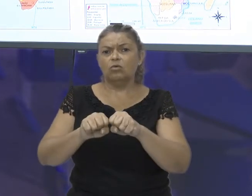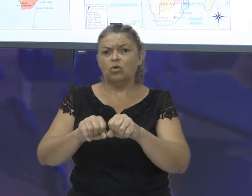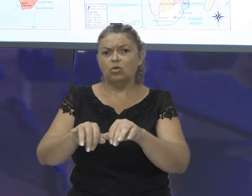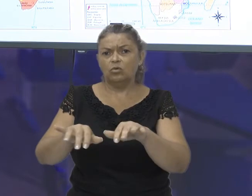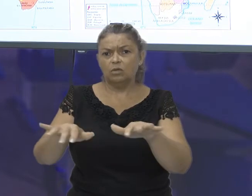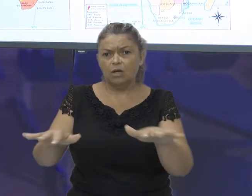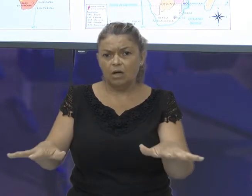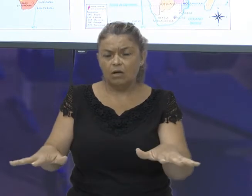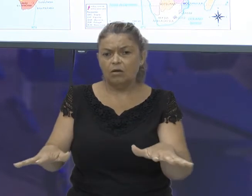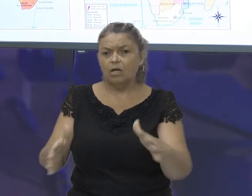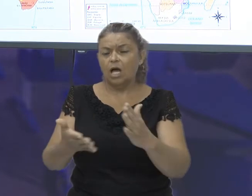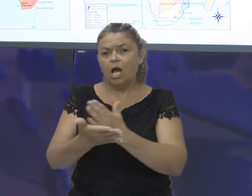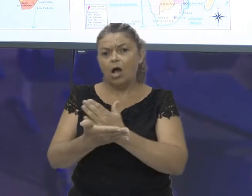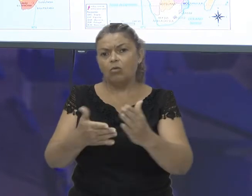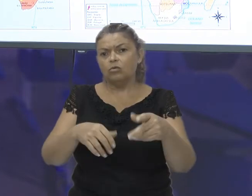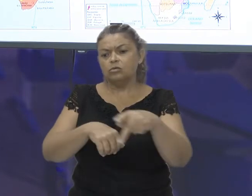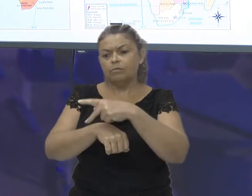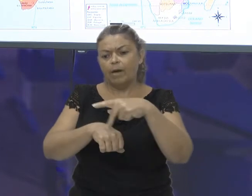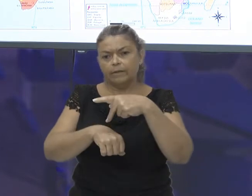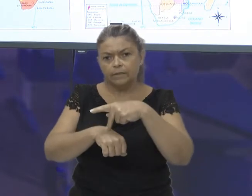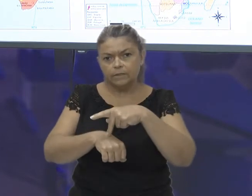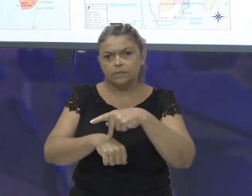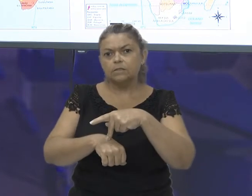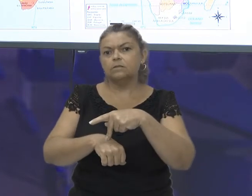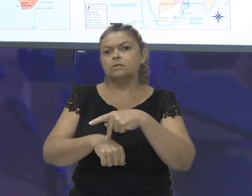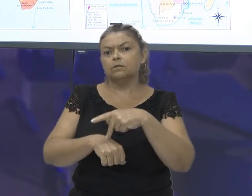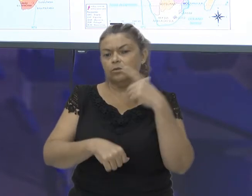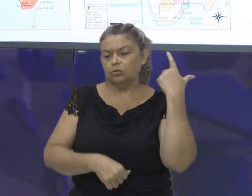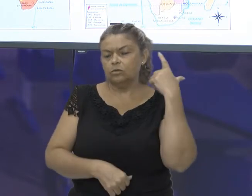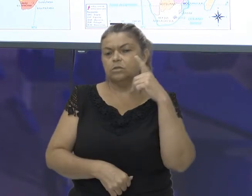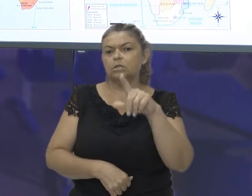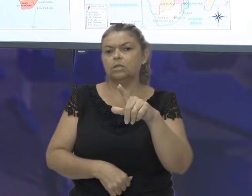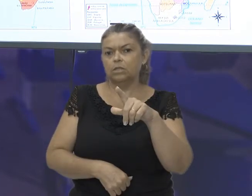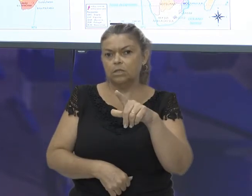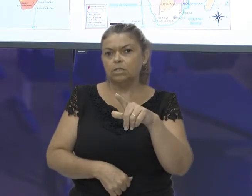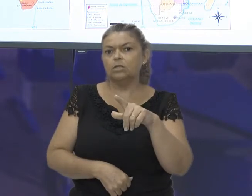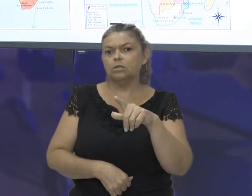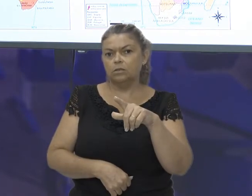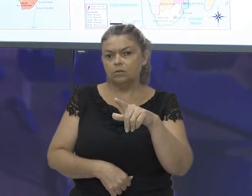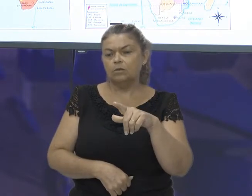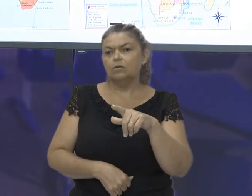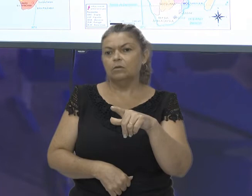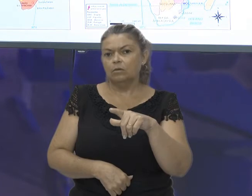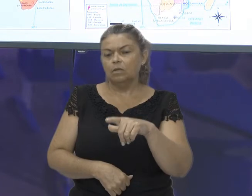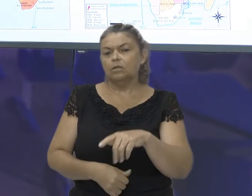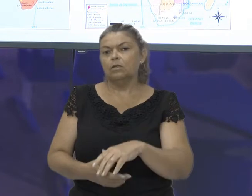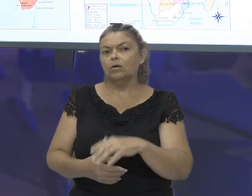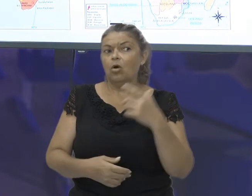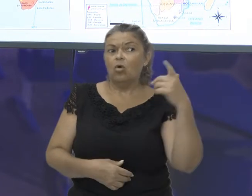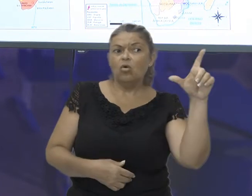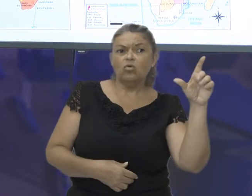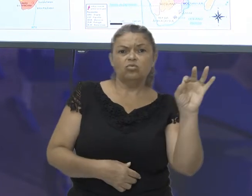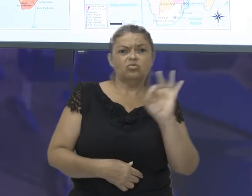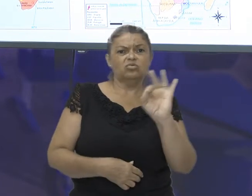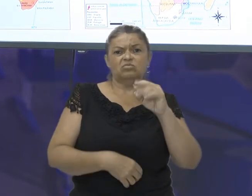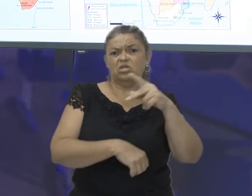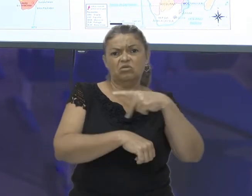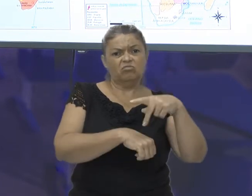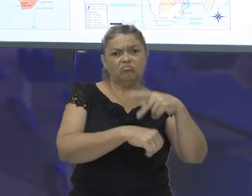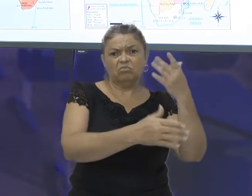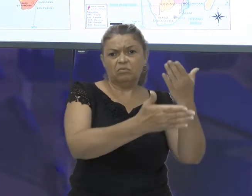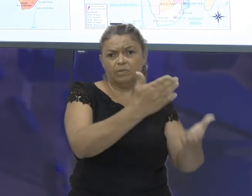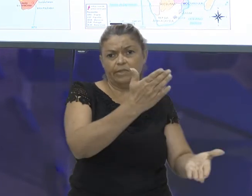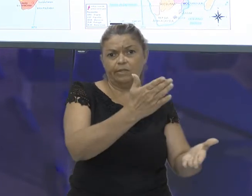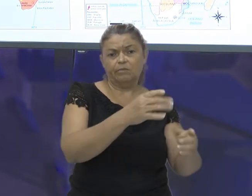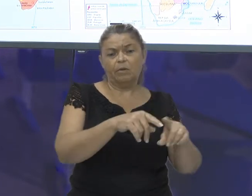divisão. Alguns países conseguiram a independência, outros não, mas